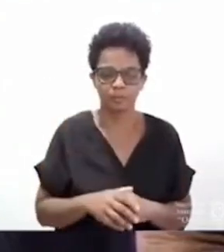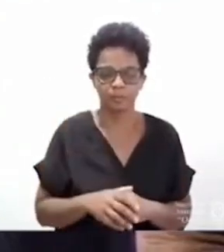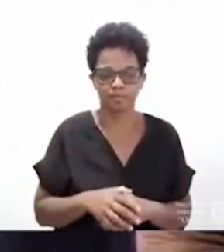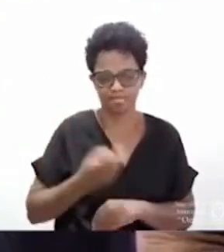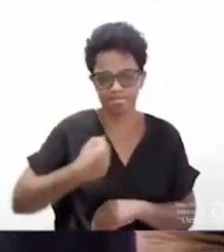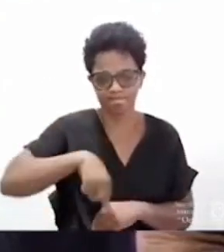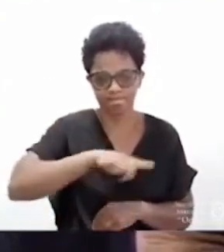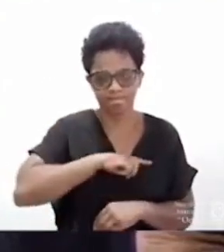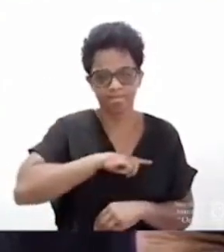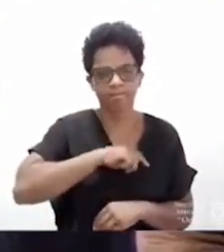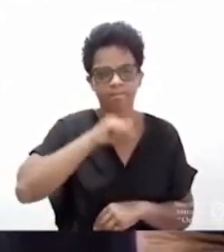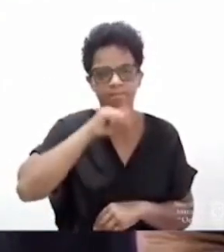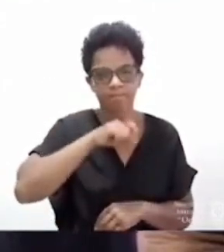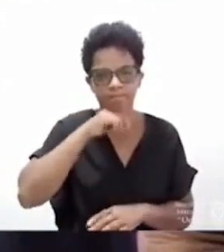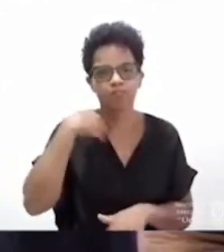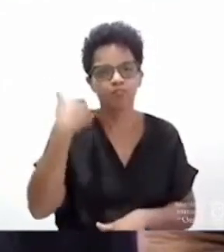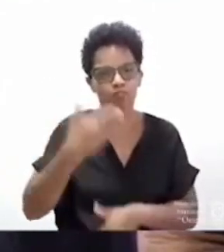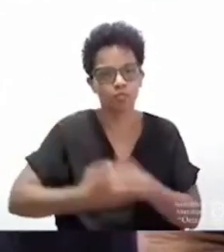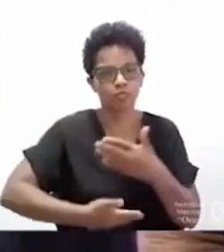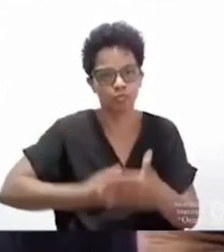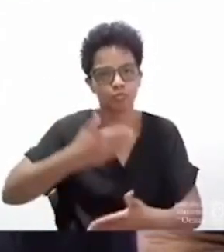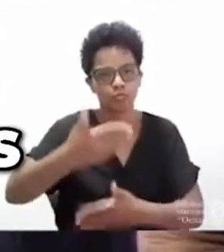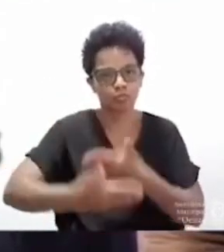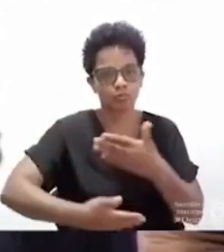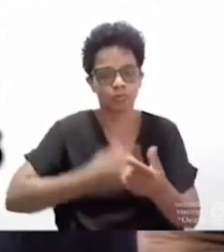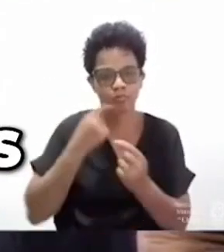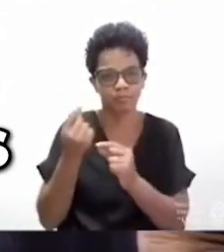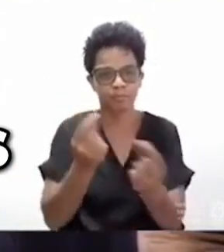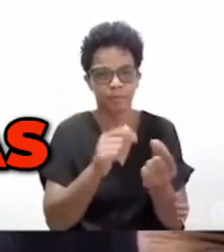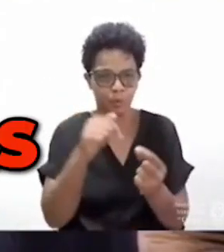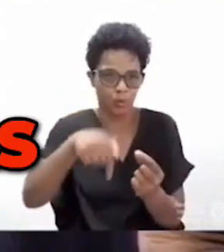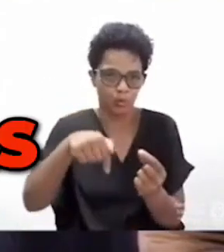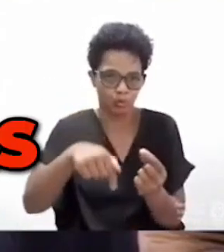nós continuarmos a fazer este debate hoje aqui das contas consolidadas.